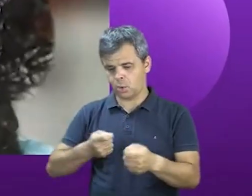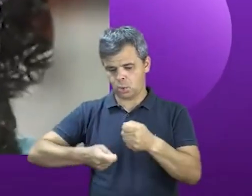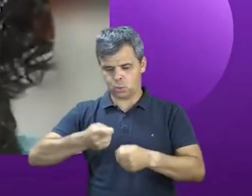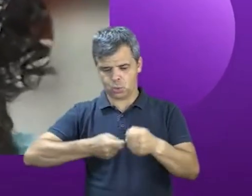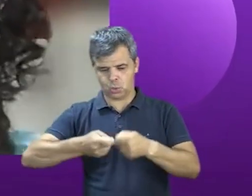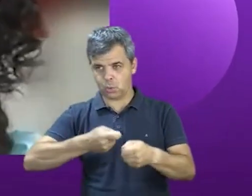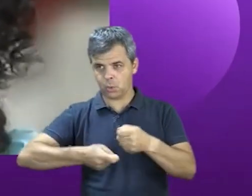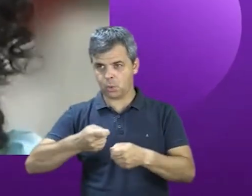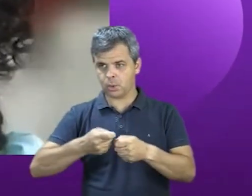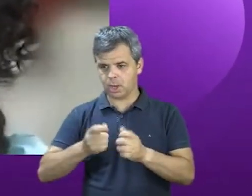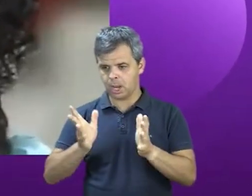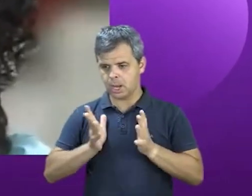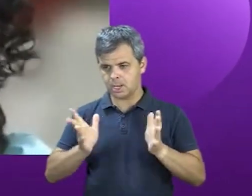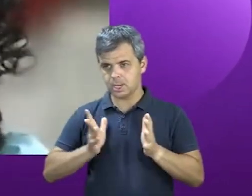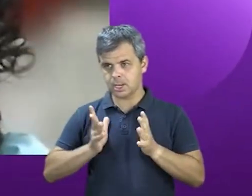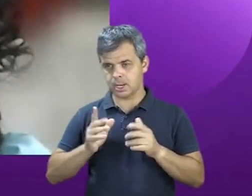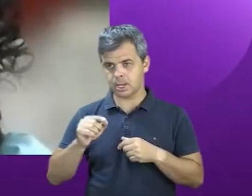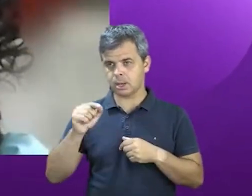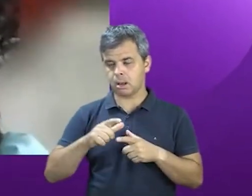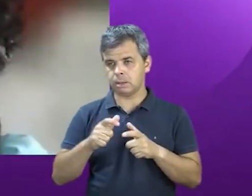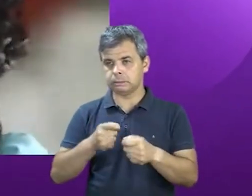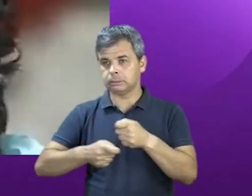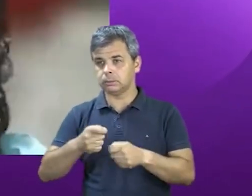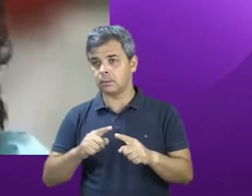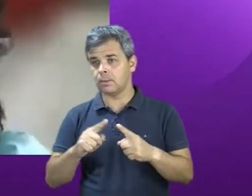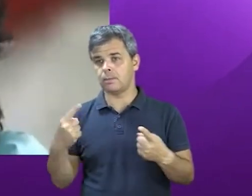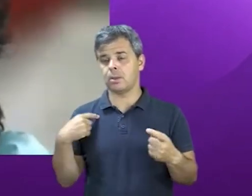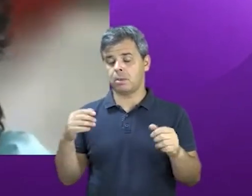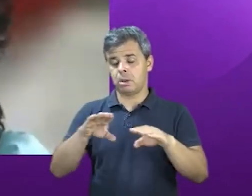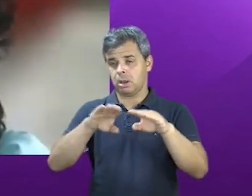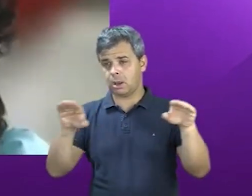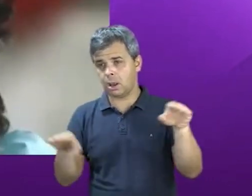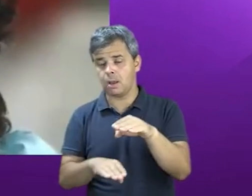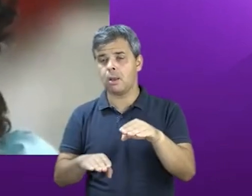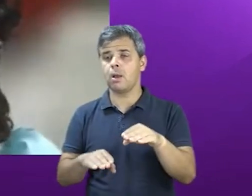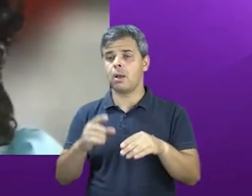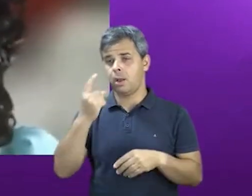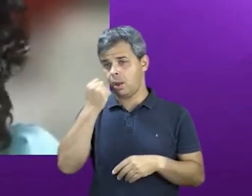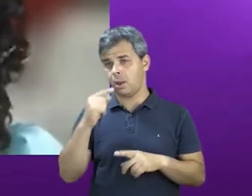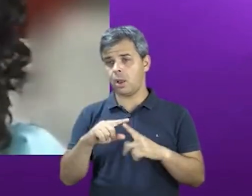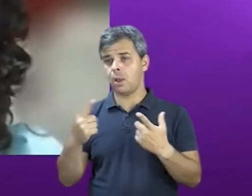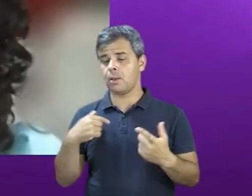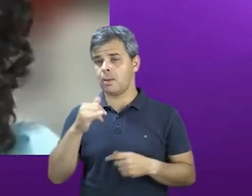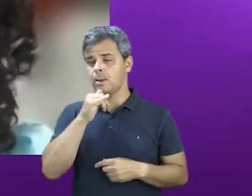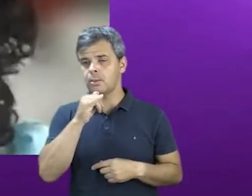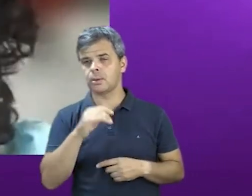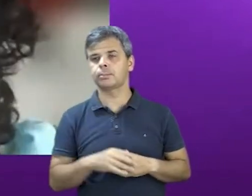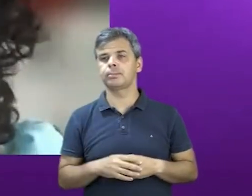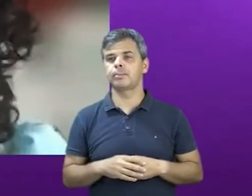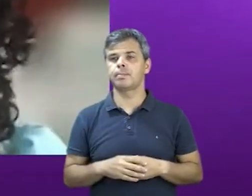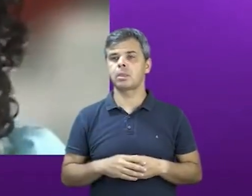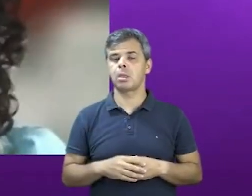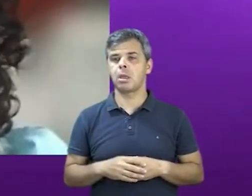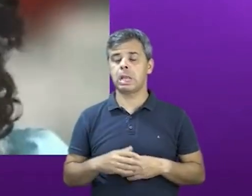o controle das riquezas aqui é muito grande. É muito desigual a nossa capital. E eu vou dar só um exemplo. Na época